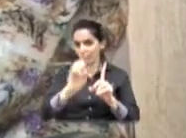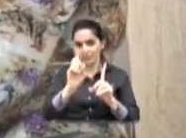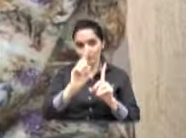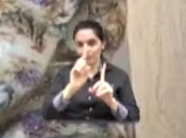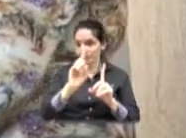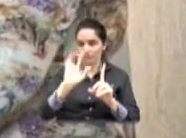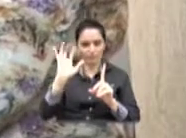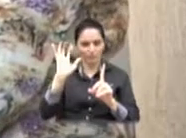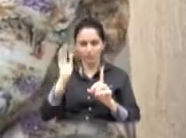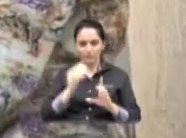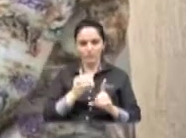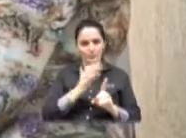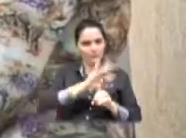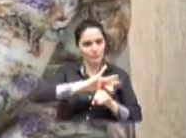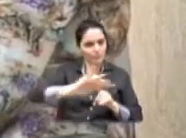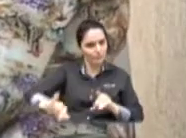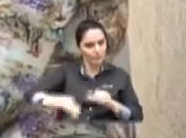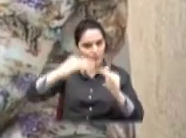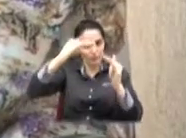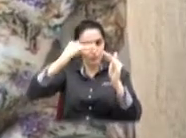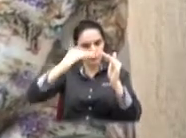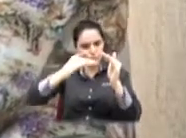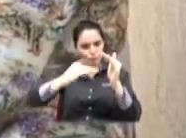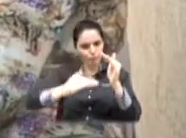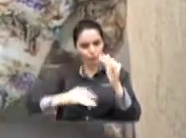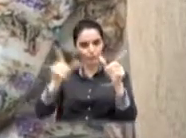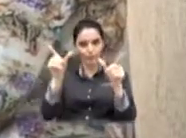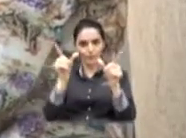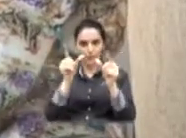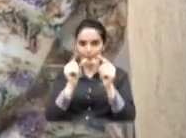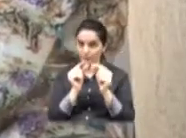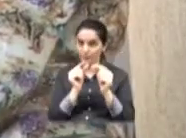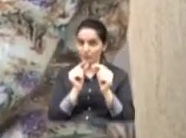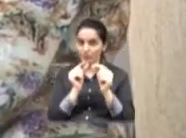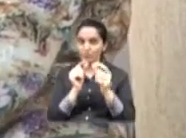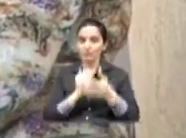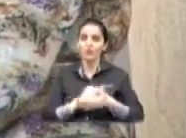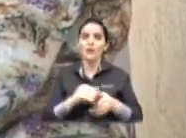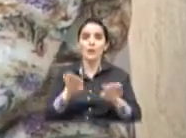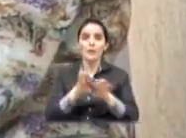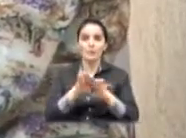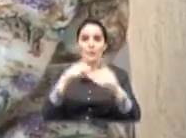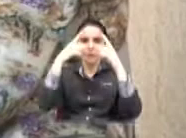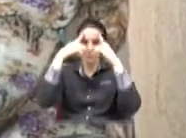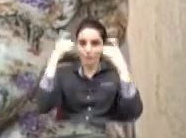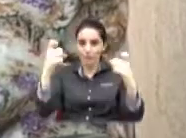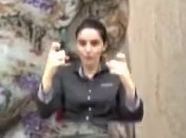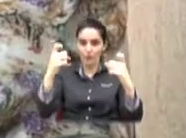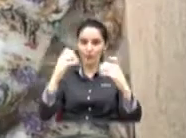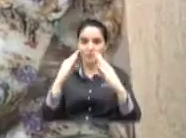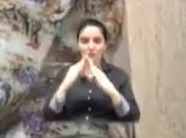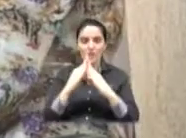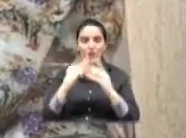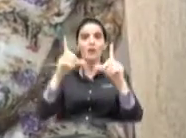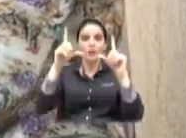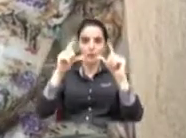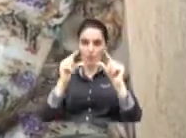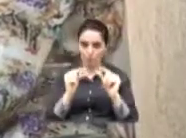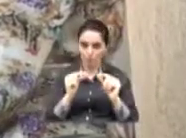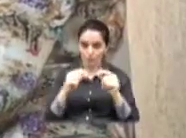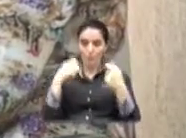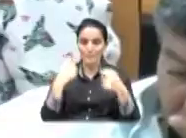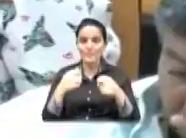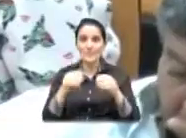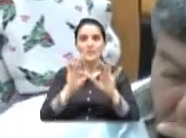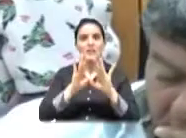doméstica pra isso a ideia é aproximar a família da escola precisamos trabalhar